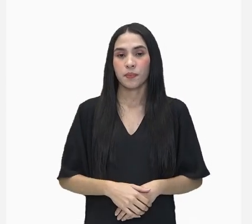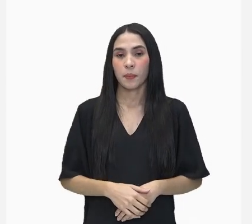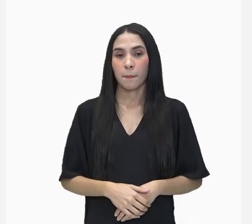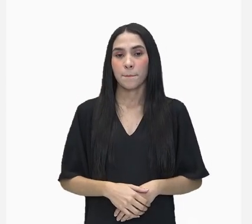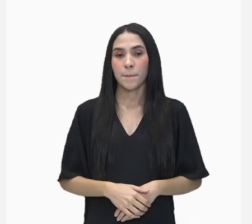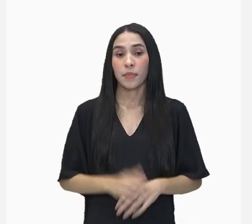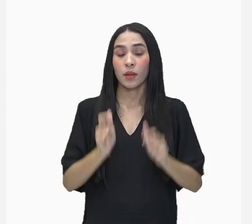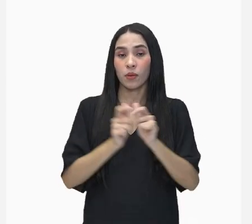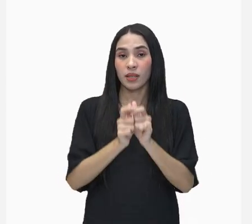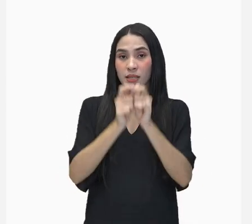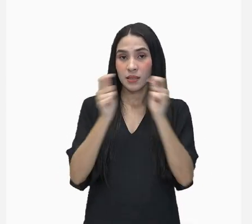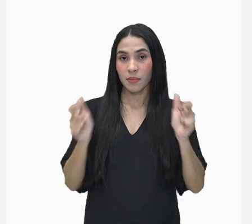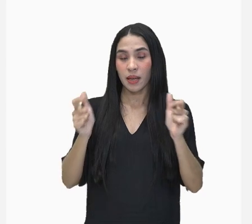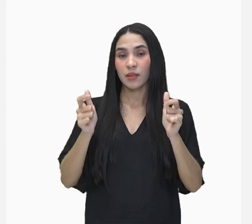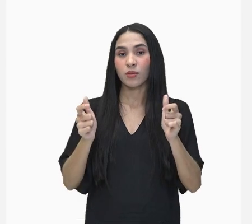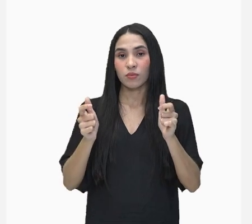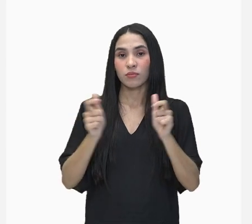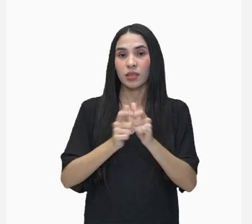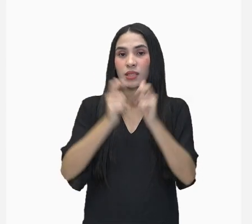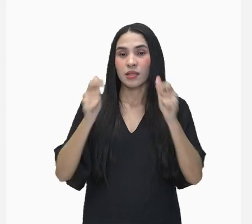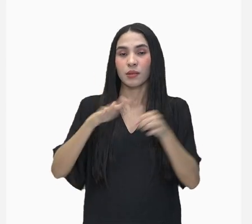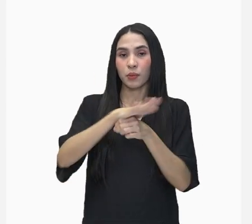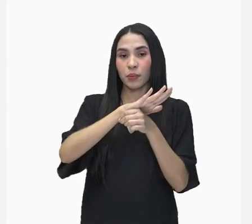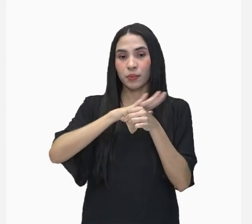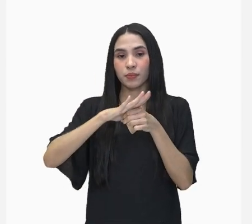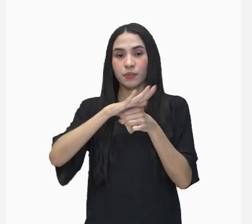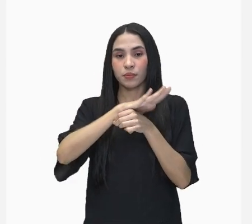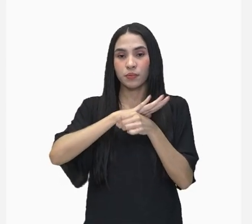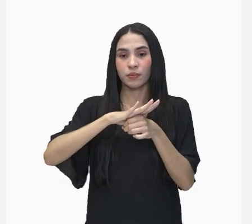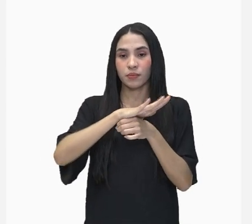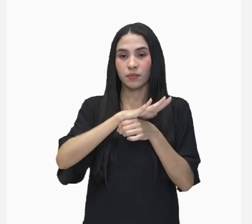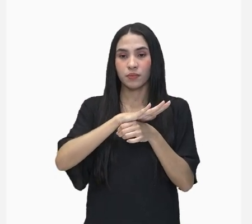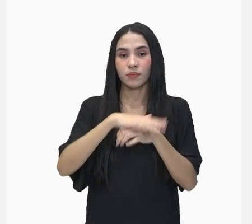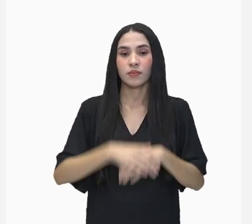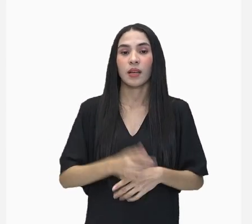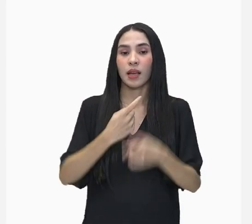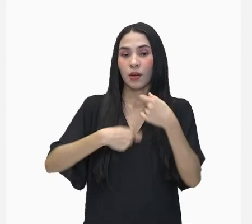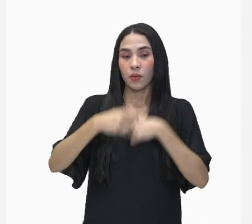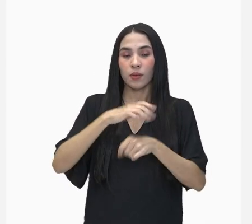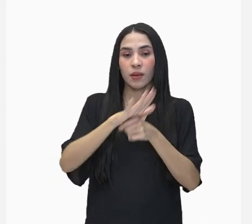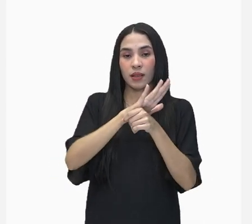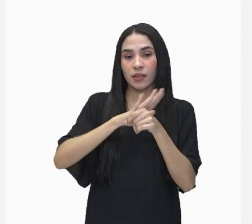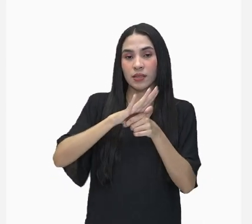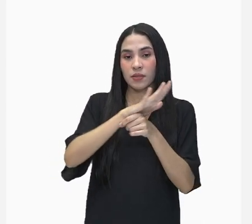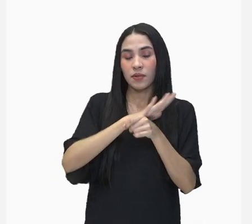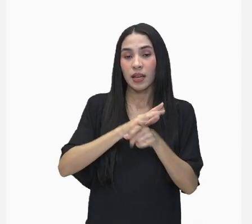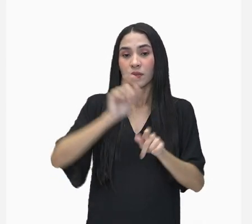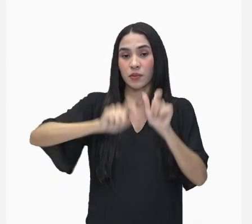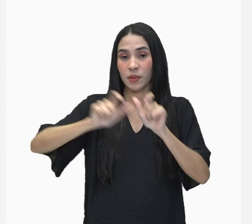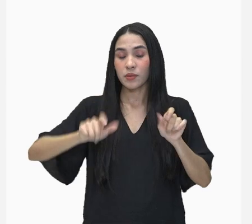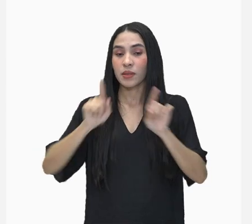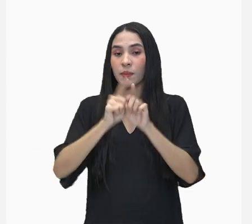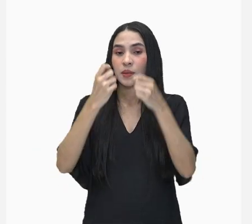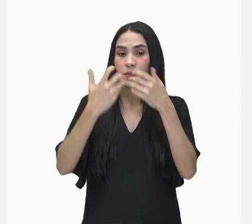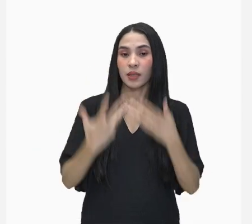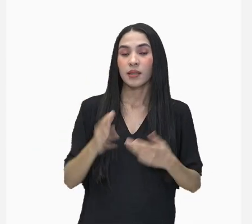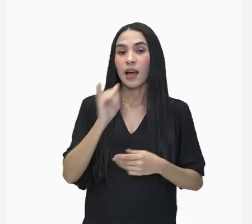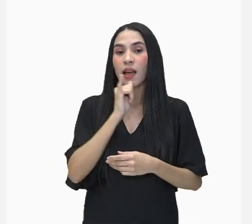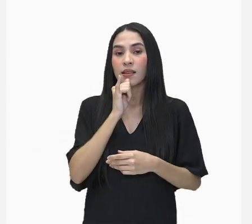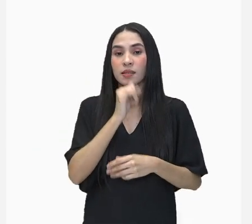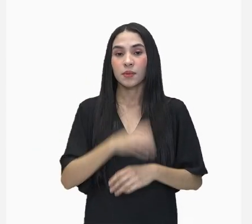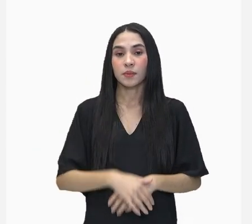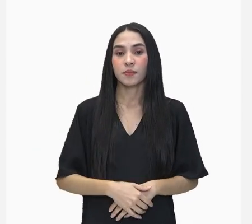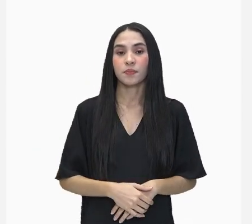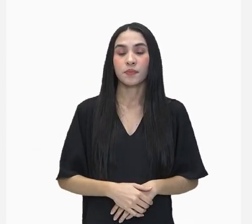o crescimento desenfreado, o crescimento econômico desenfreado e falando sobre a questão